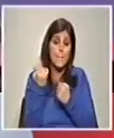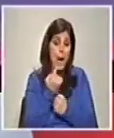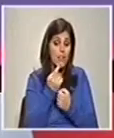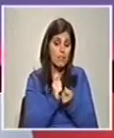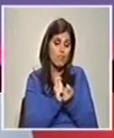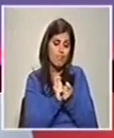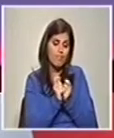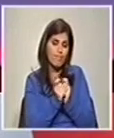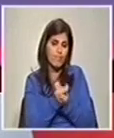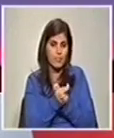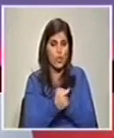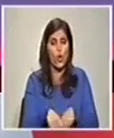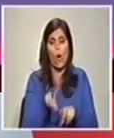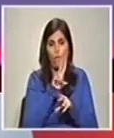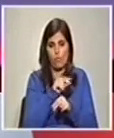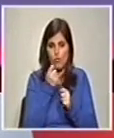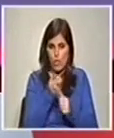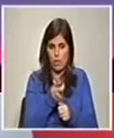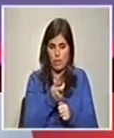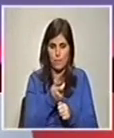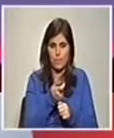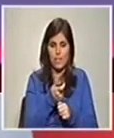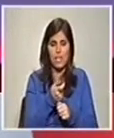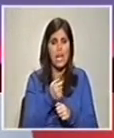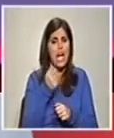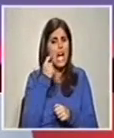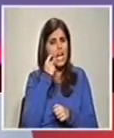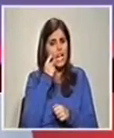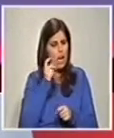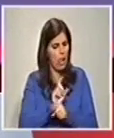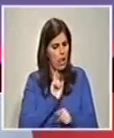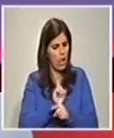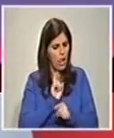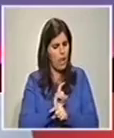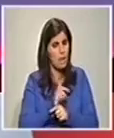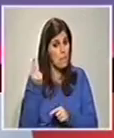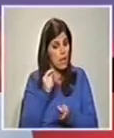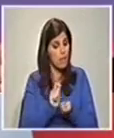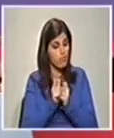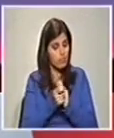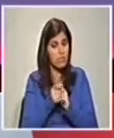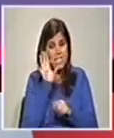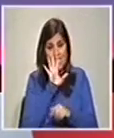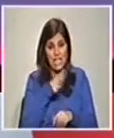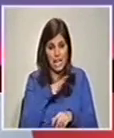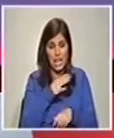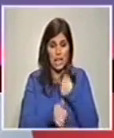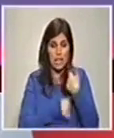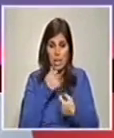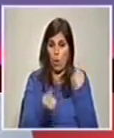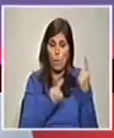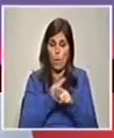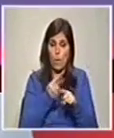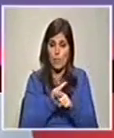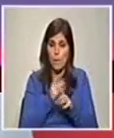ser renovados. E os que estão mais resistentes e mais conservadores têm que o fazer, porque se querem candidatar ao que quer que seja, têm